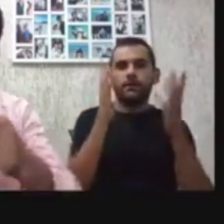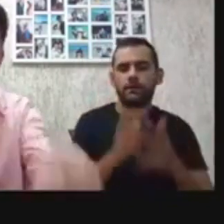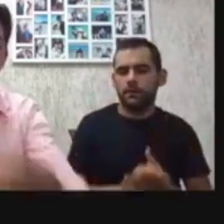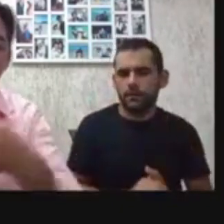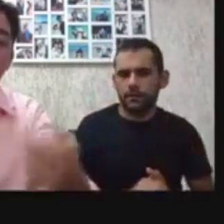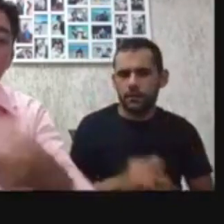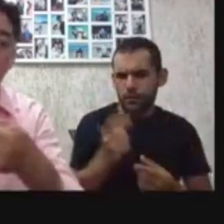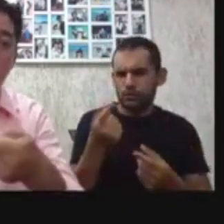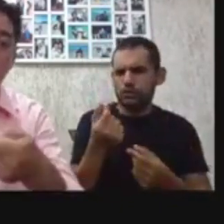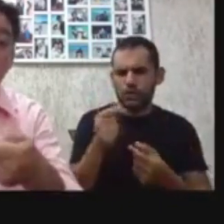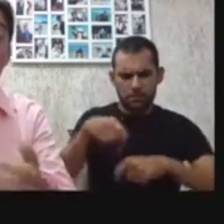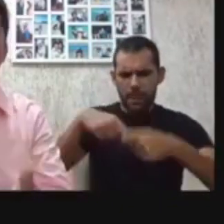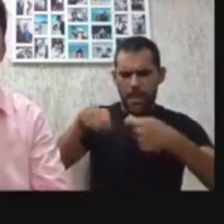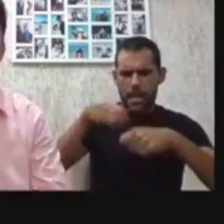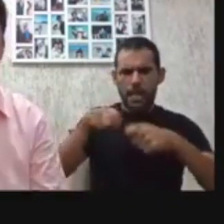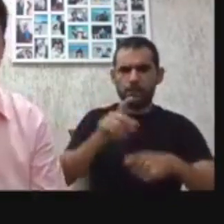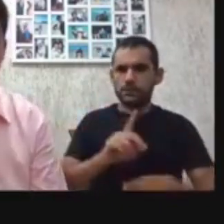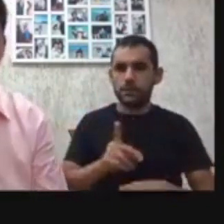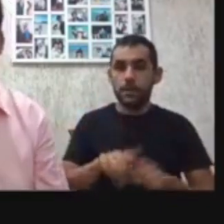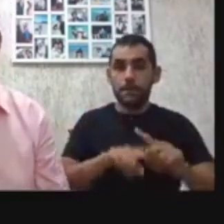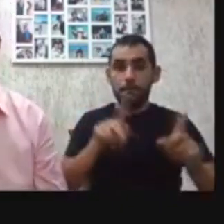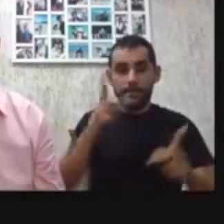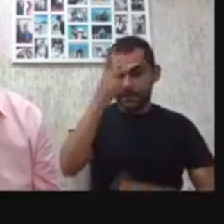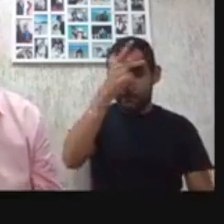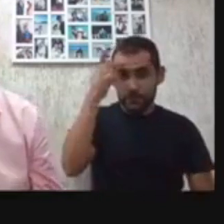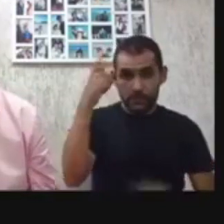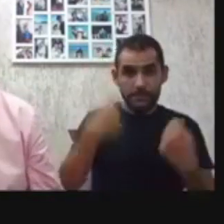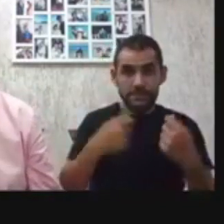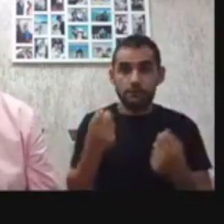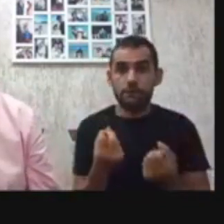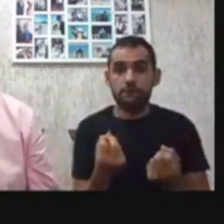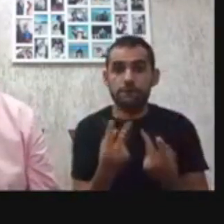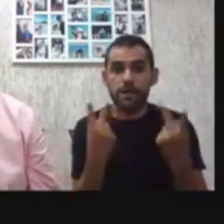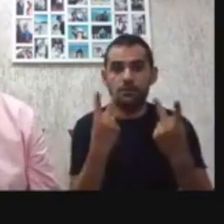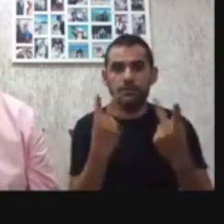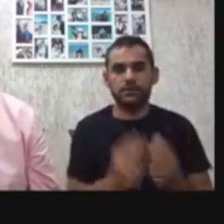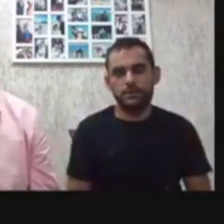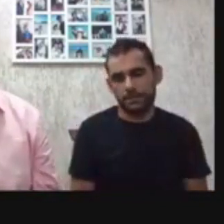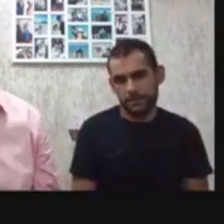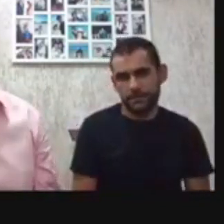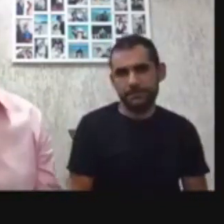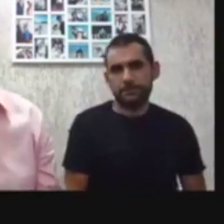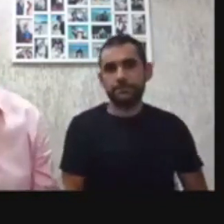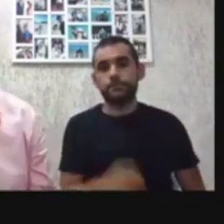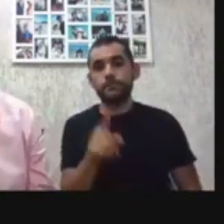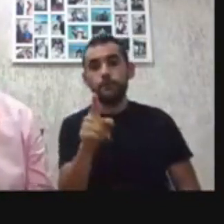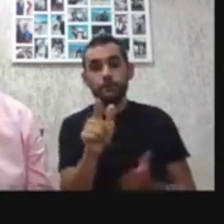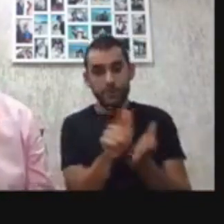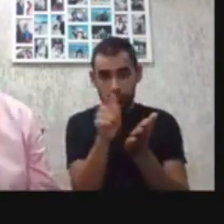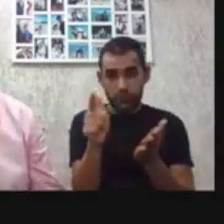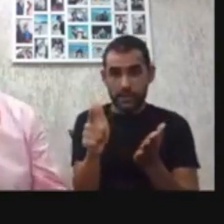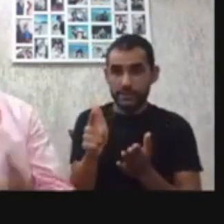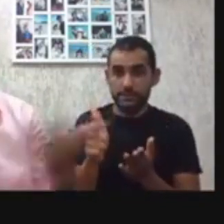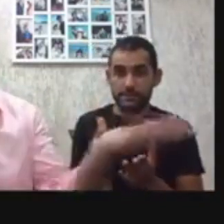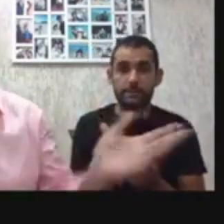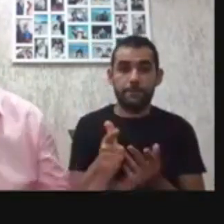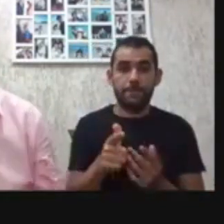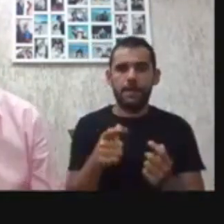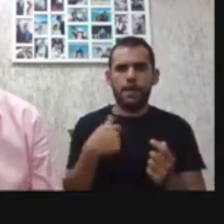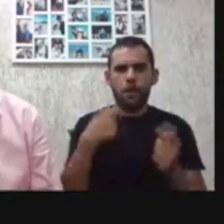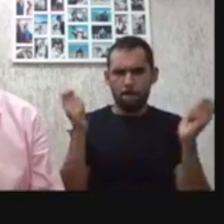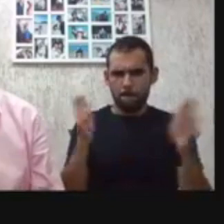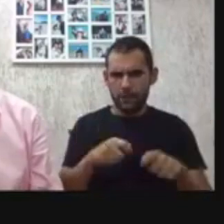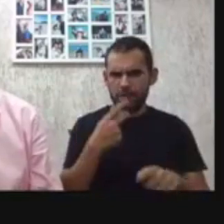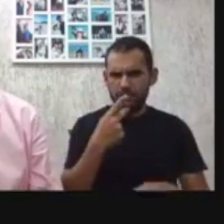falei, dinheiro não é para ser julgado fora, mas as pessoas precisam ser valorizadas. Né? Você é um jornalista aí. Eu posso falar que